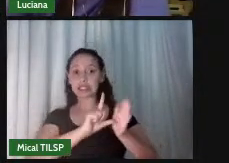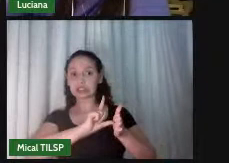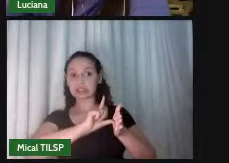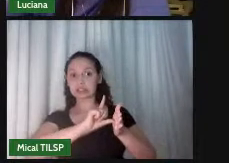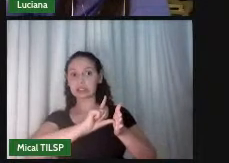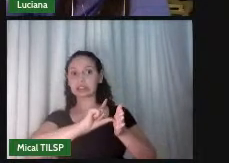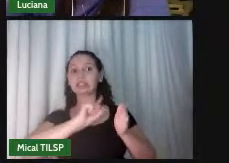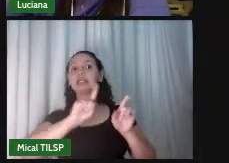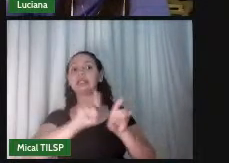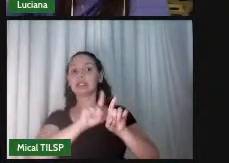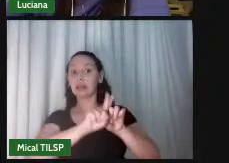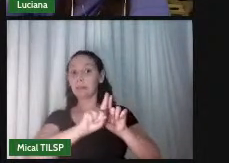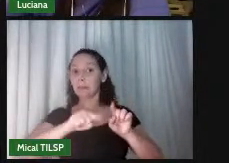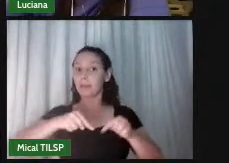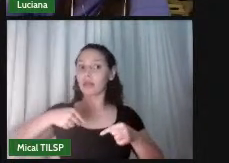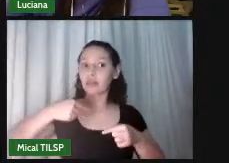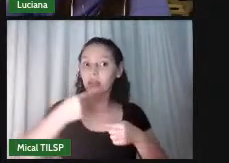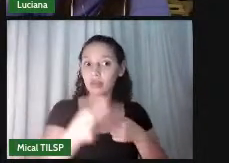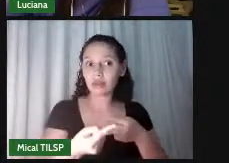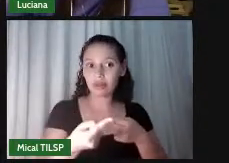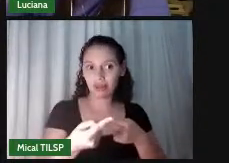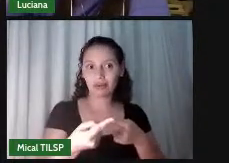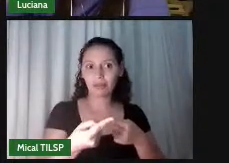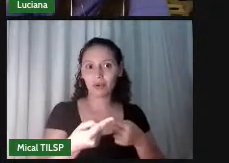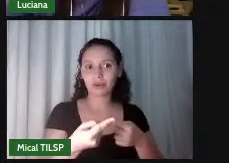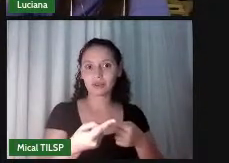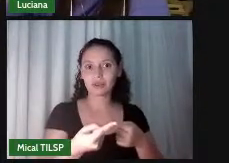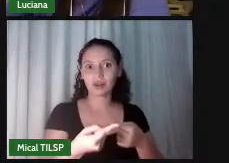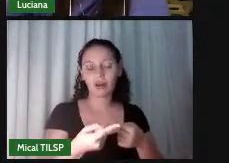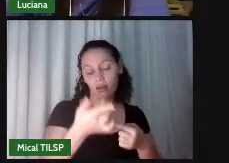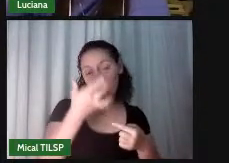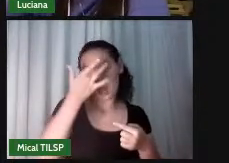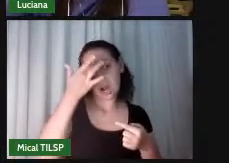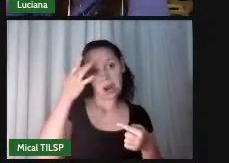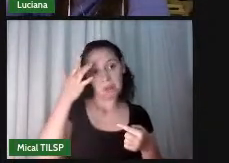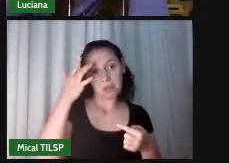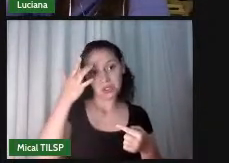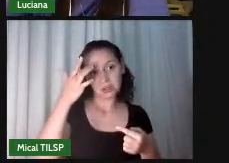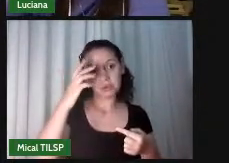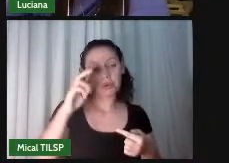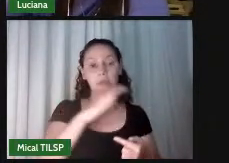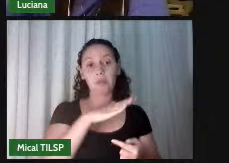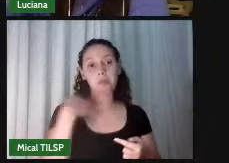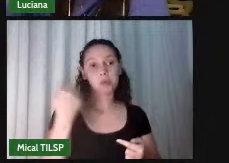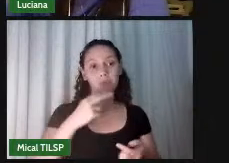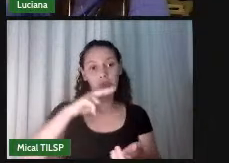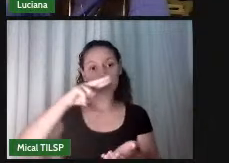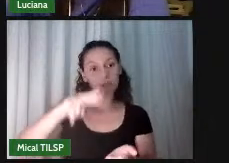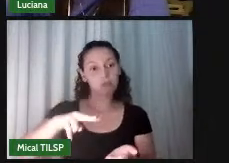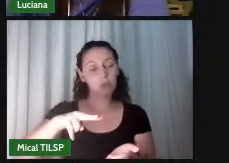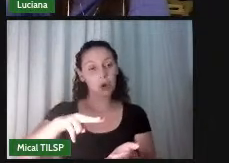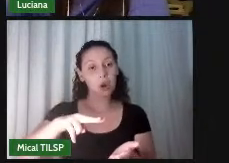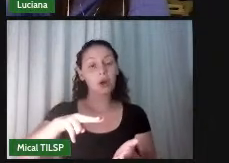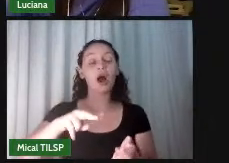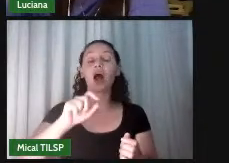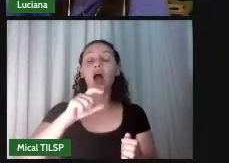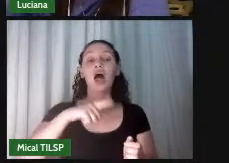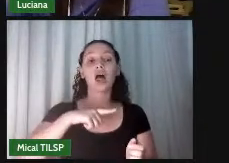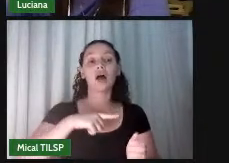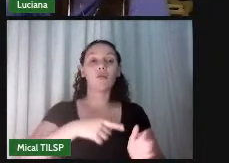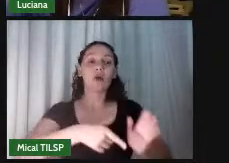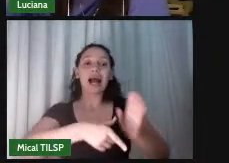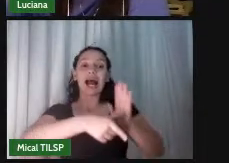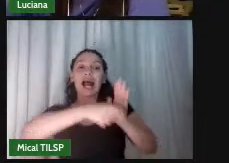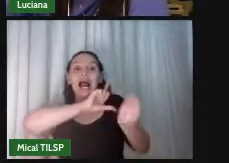antes da pessoa que faleceu, né? Seja documentos, radiografias,